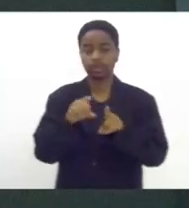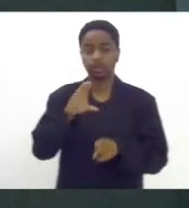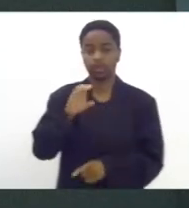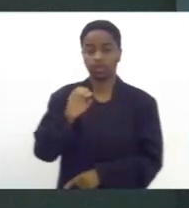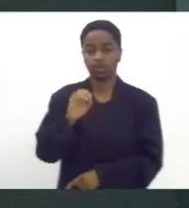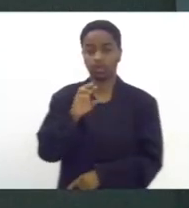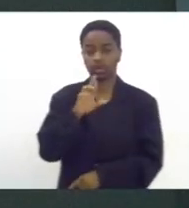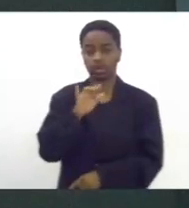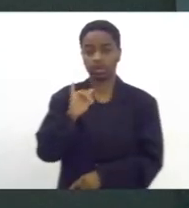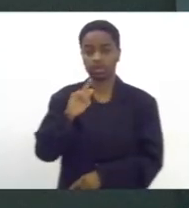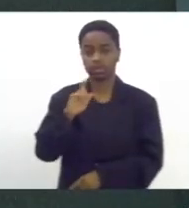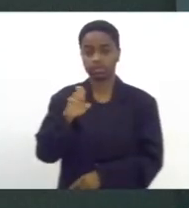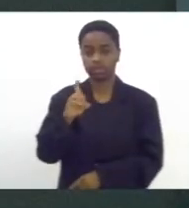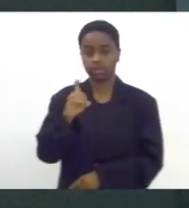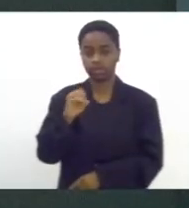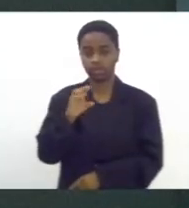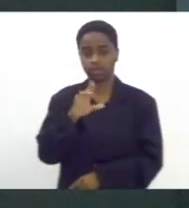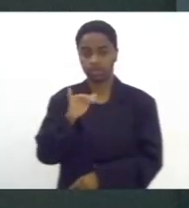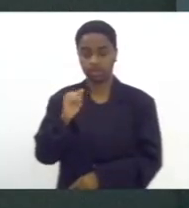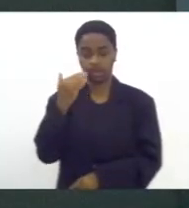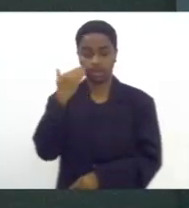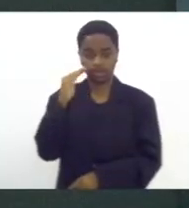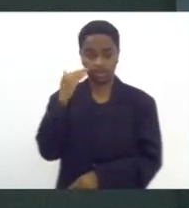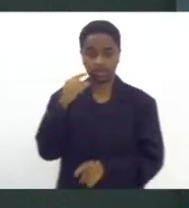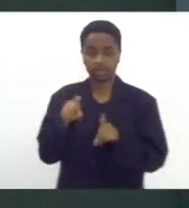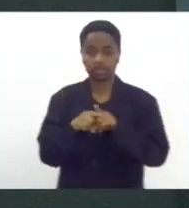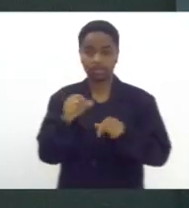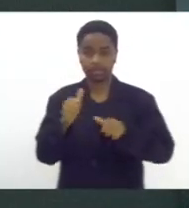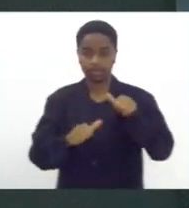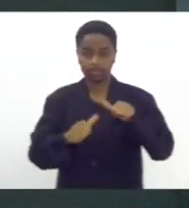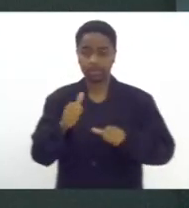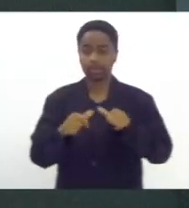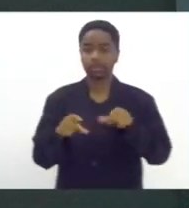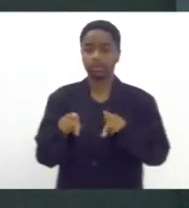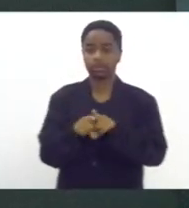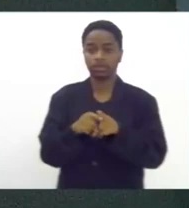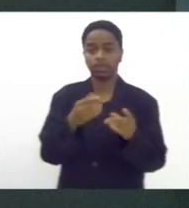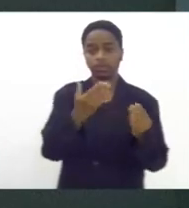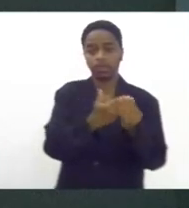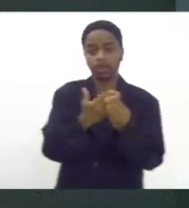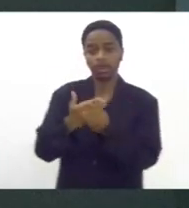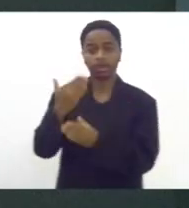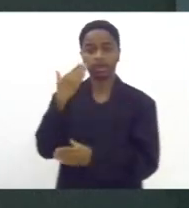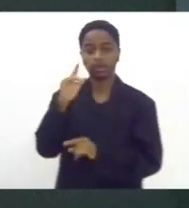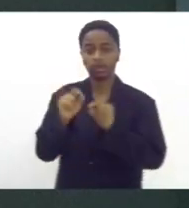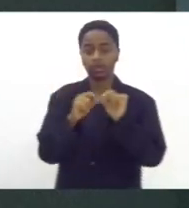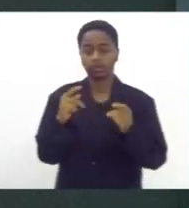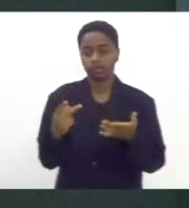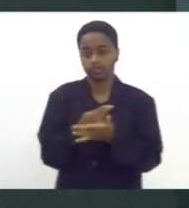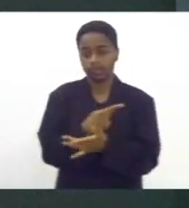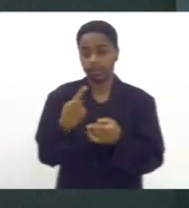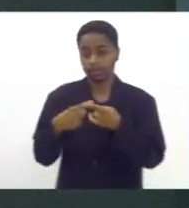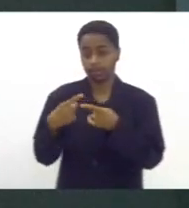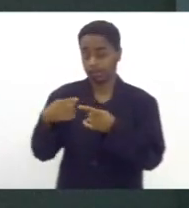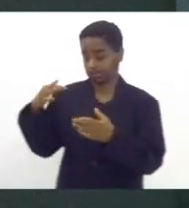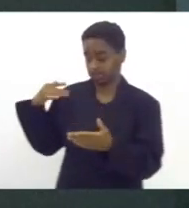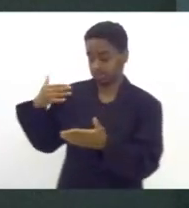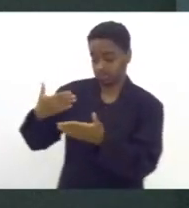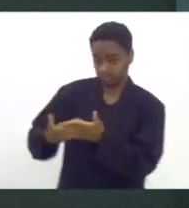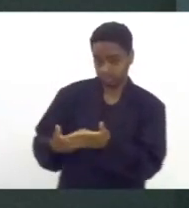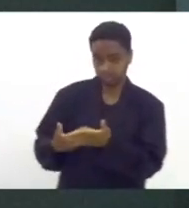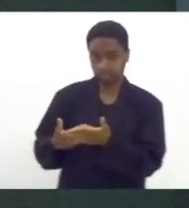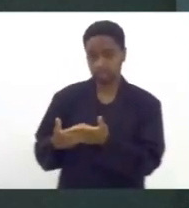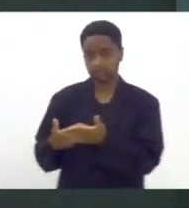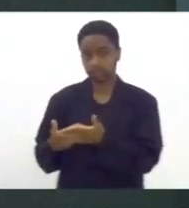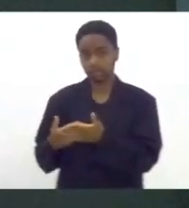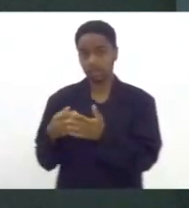corregedoria que entenda que analise que pegue as últimas sentenças e veja o que tá acontecendo porque de um tempo para cá